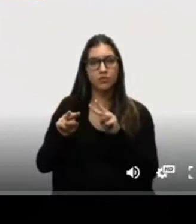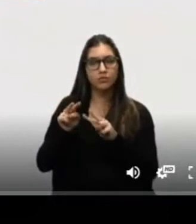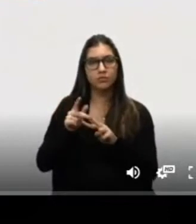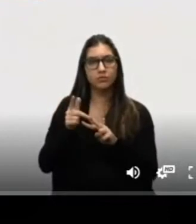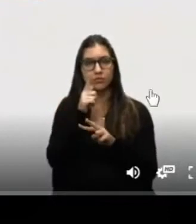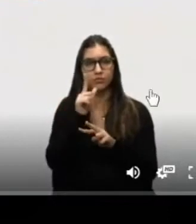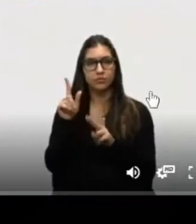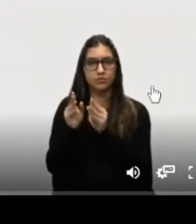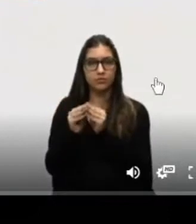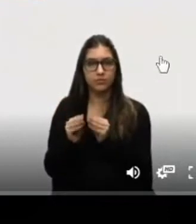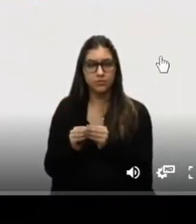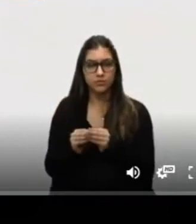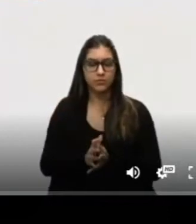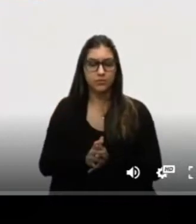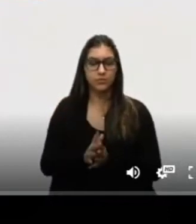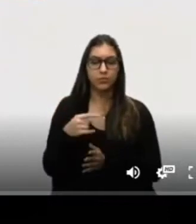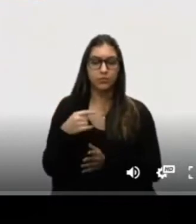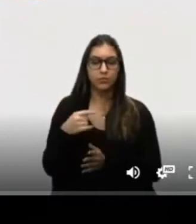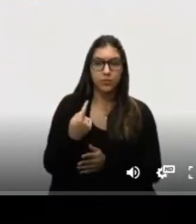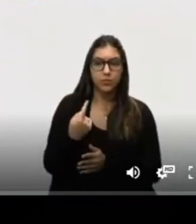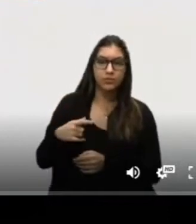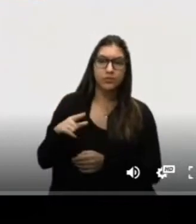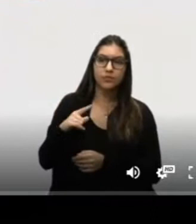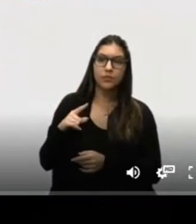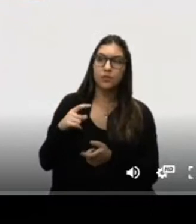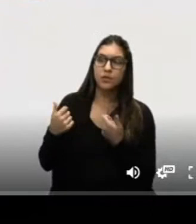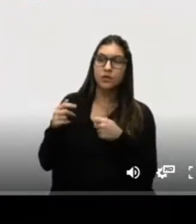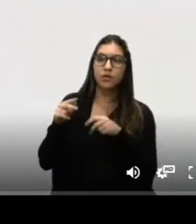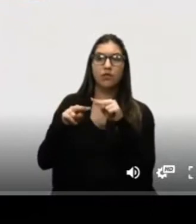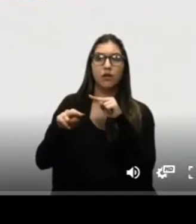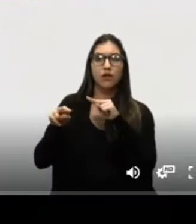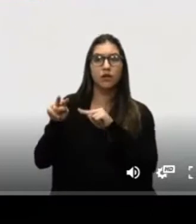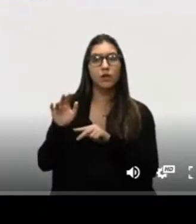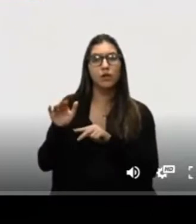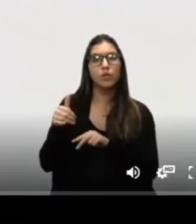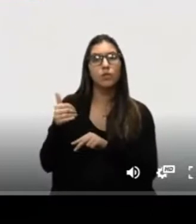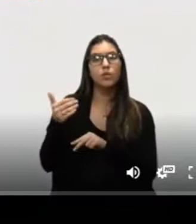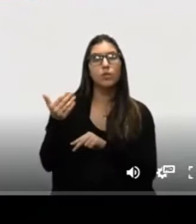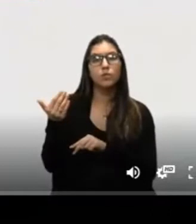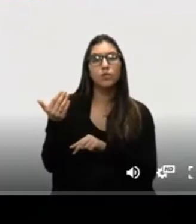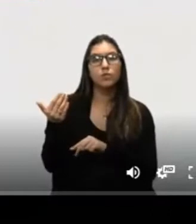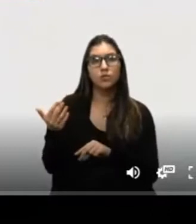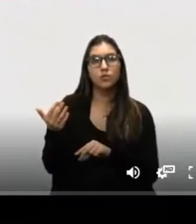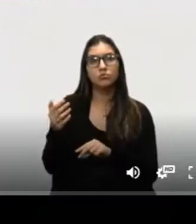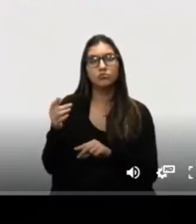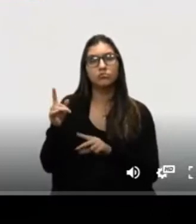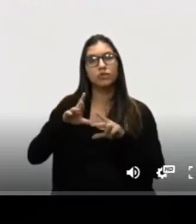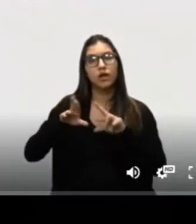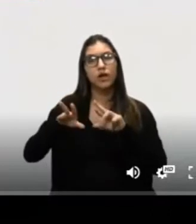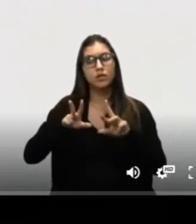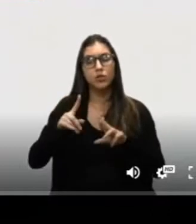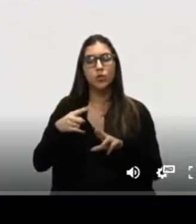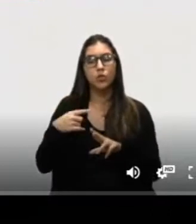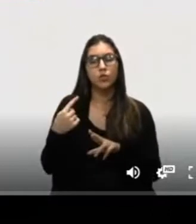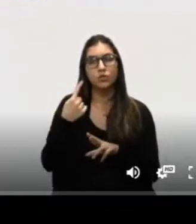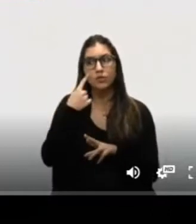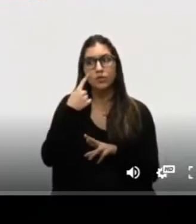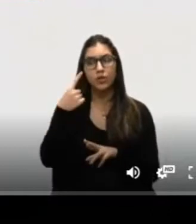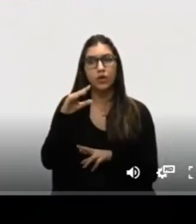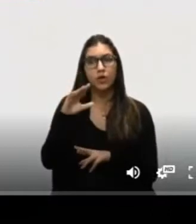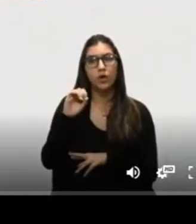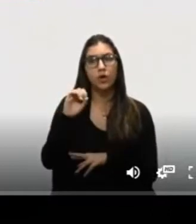esse composto. Então nós temos aí que verificar quais são essas variações. Então nós vamos pegar esses